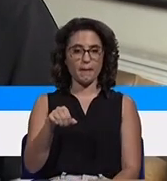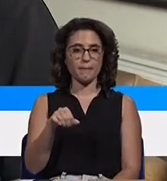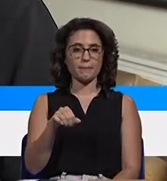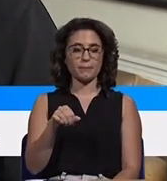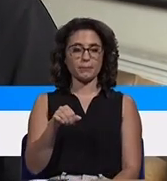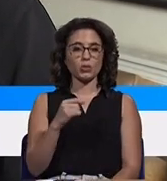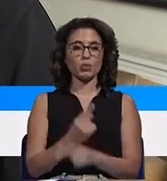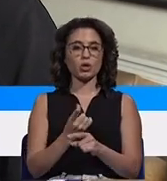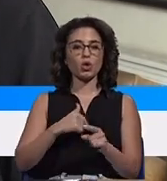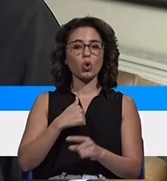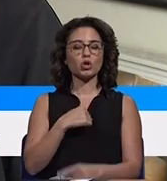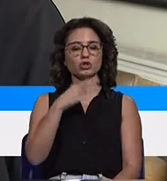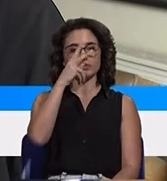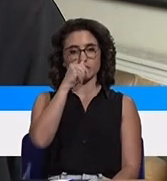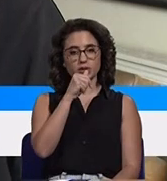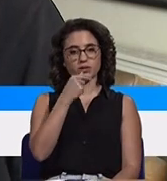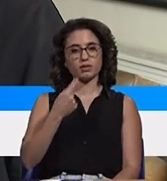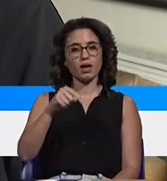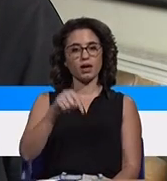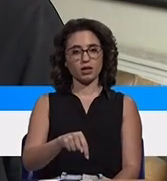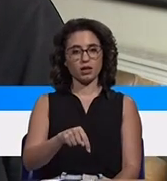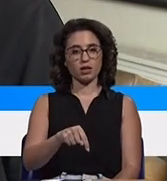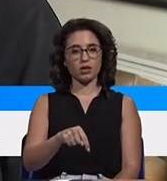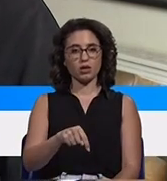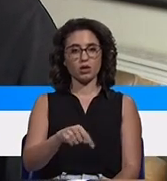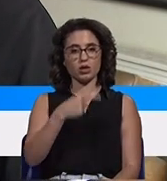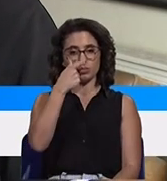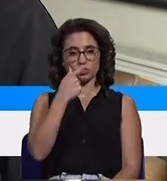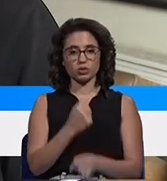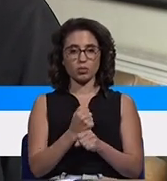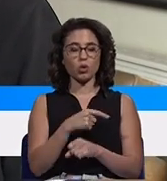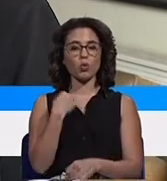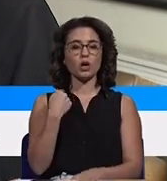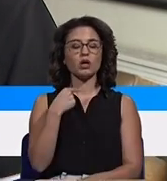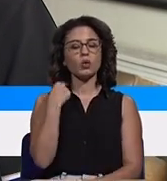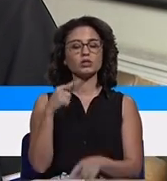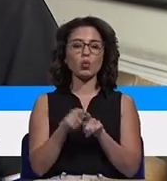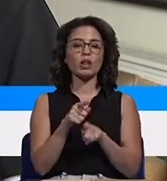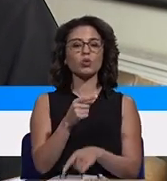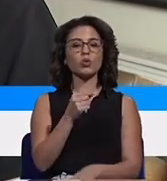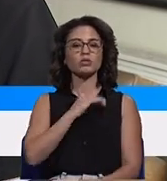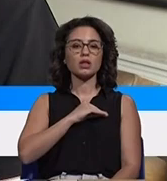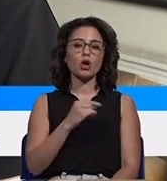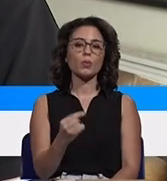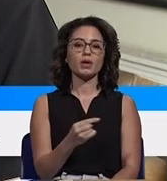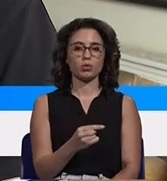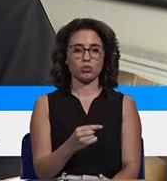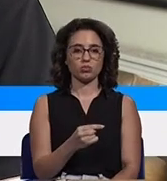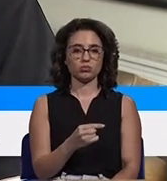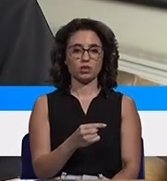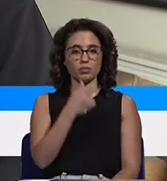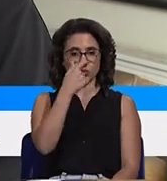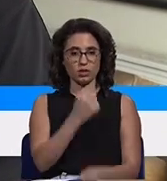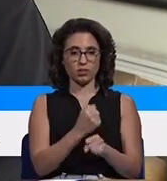nós, infelizmente, temos aqui um primeiro oficial a quase ganhar o salário mínimo nacional. Ora, esse trabalhador acha que ir